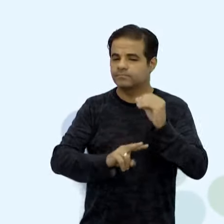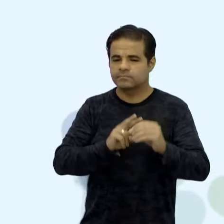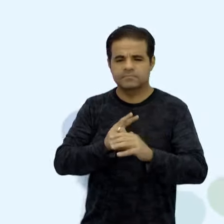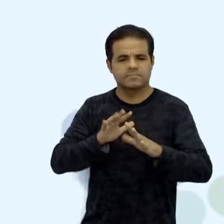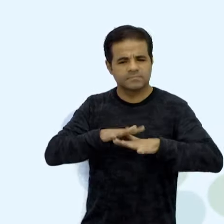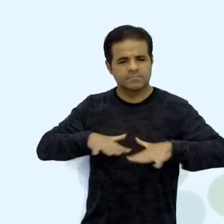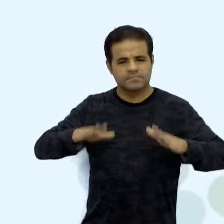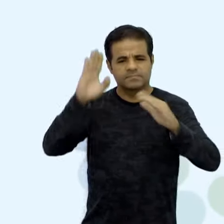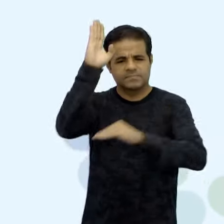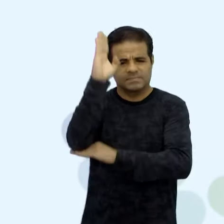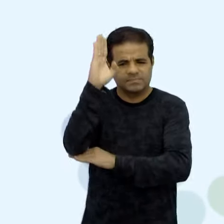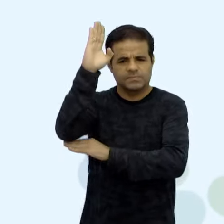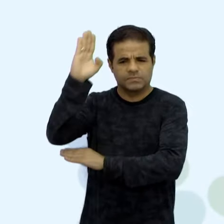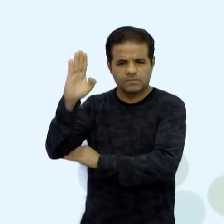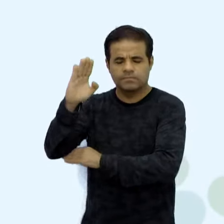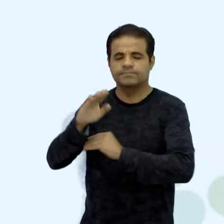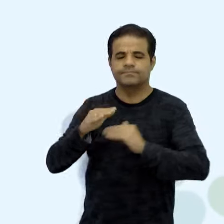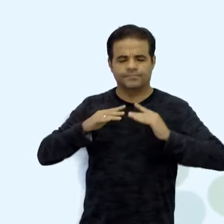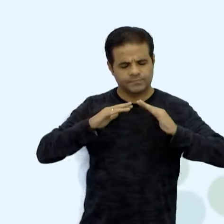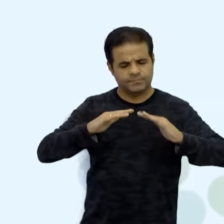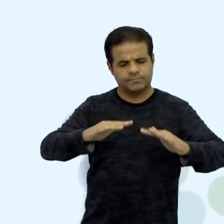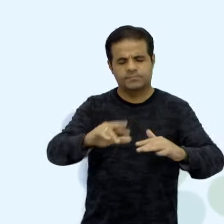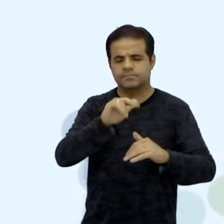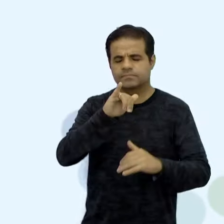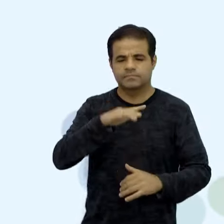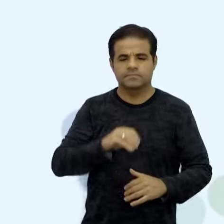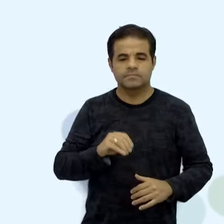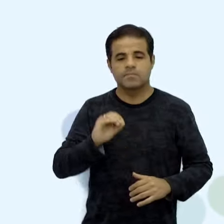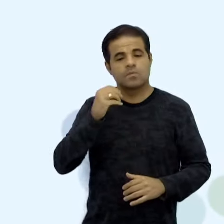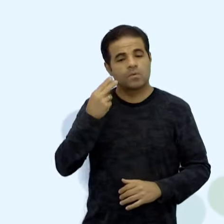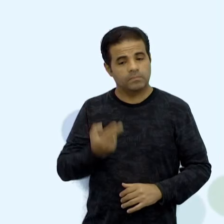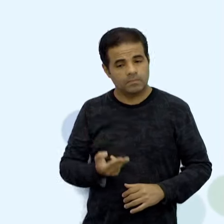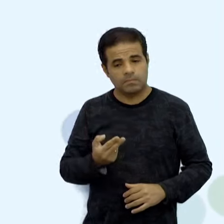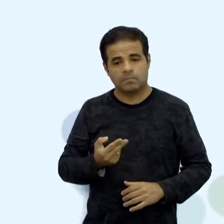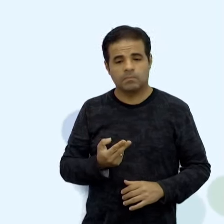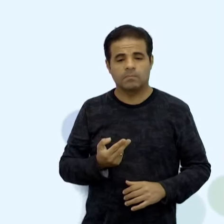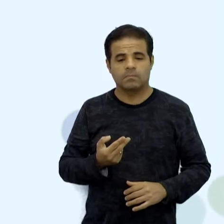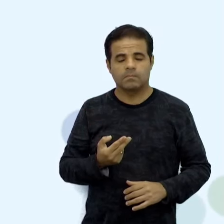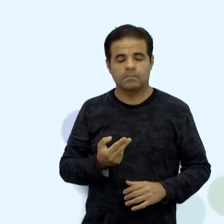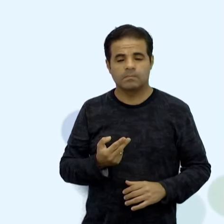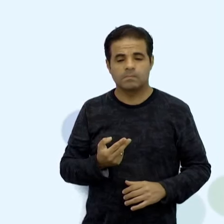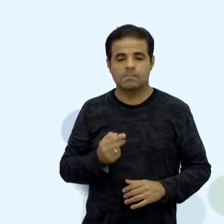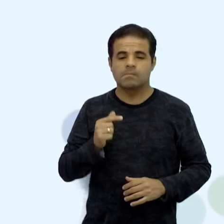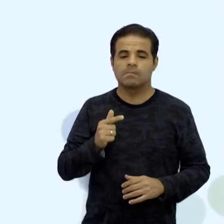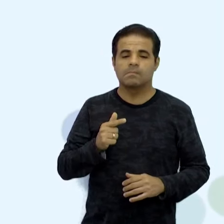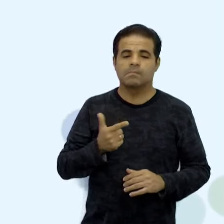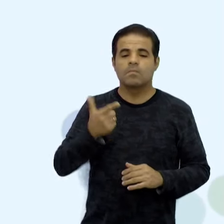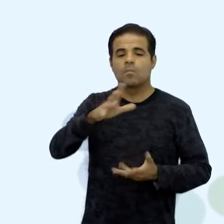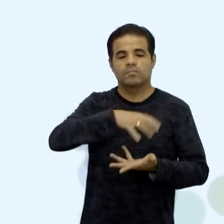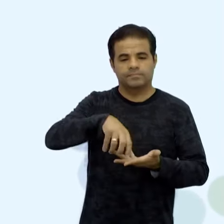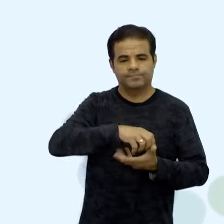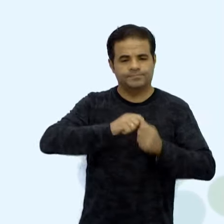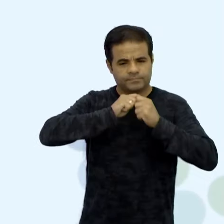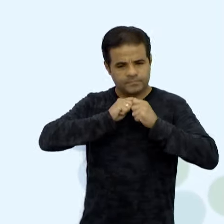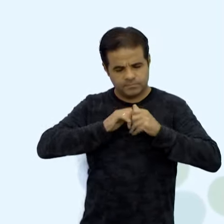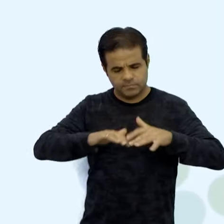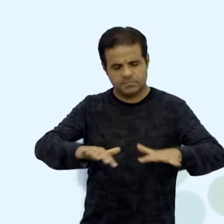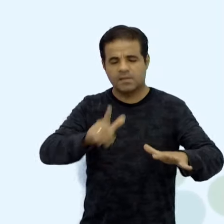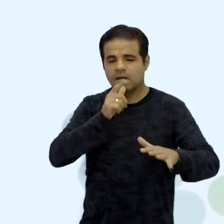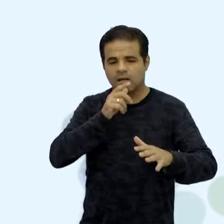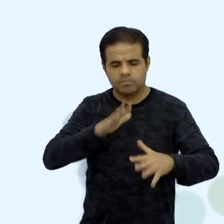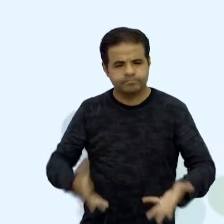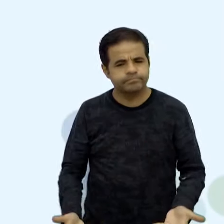por estacas às margens de um rio ou qual outra área